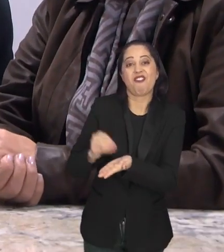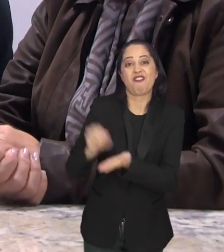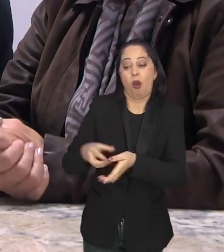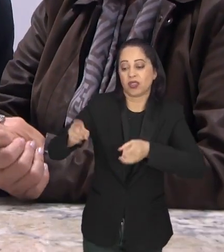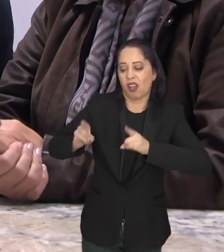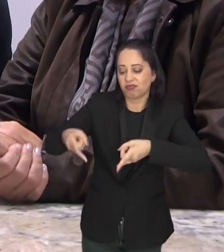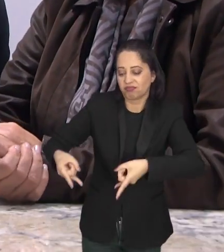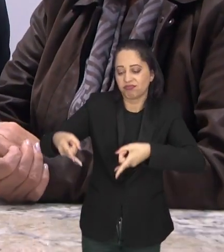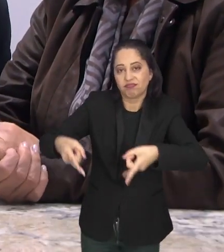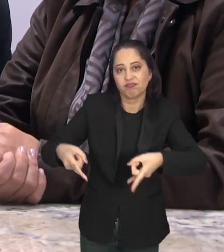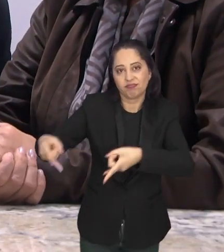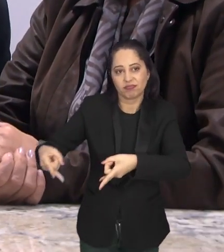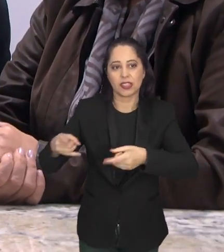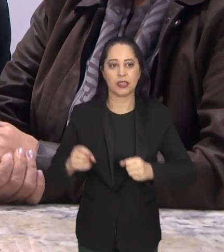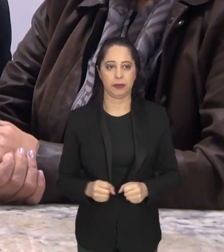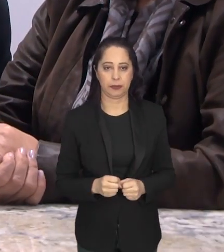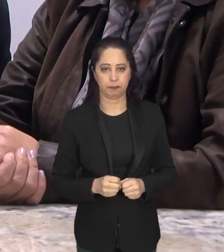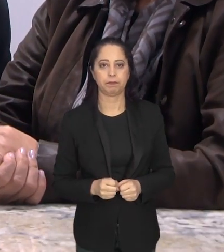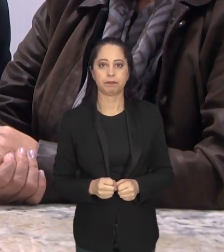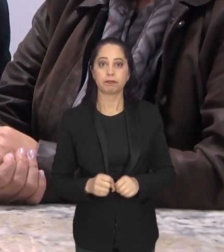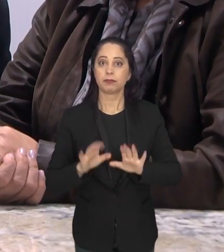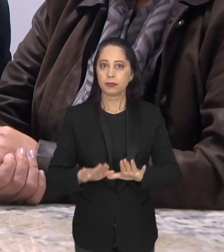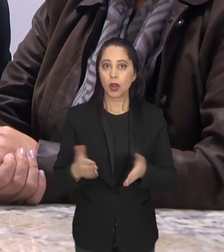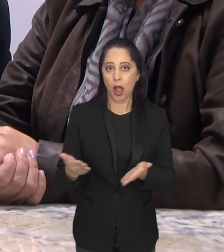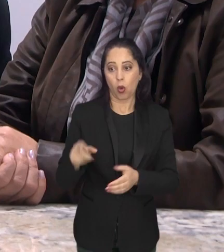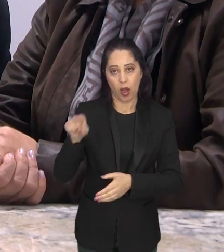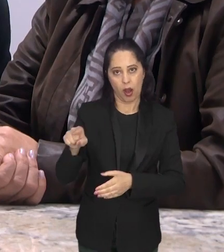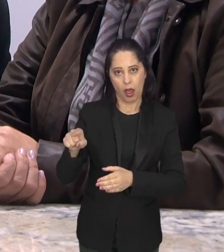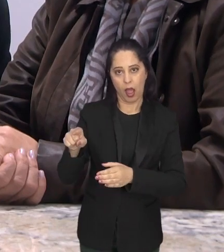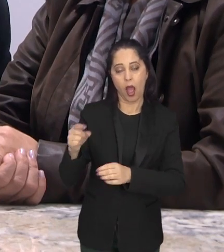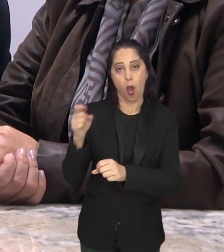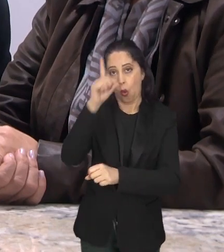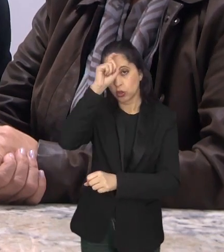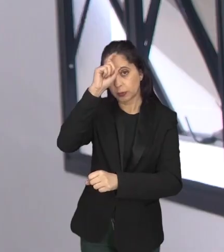da prefeitura afirmou que a unidade deve passar por uma